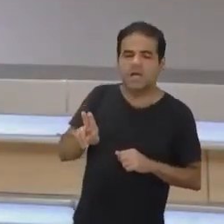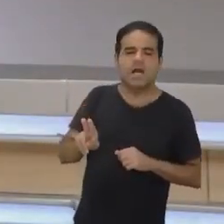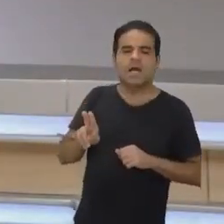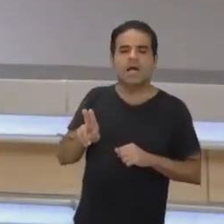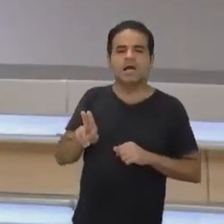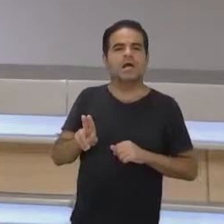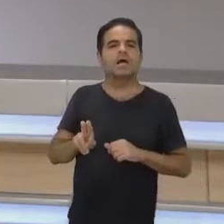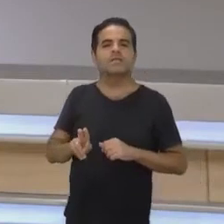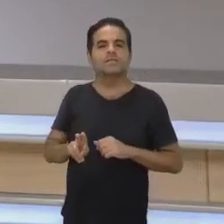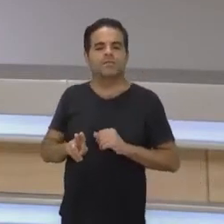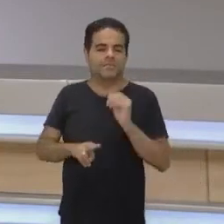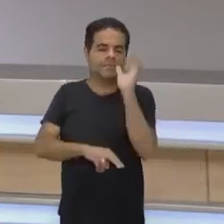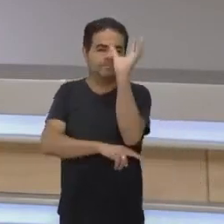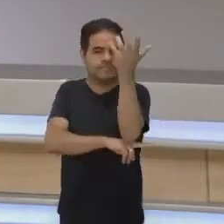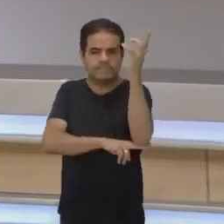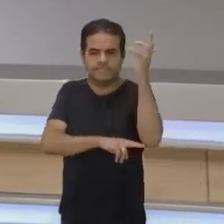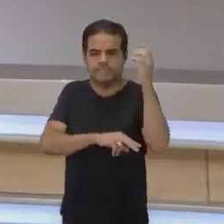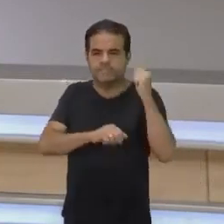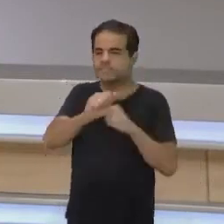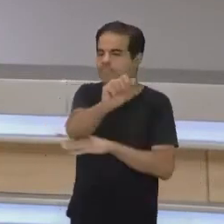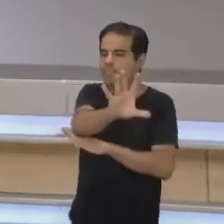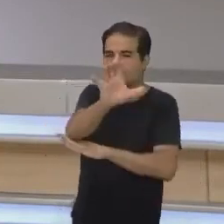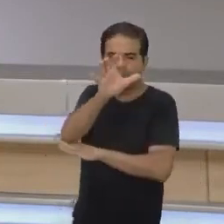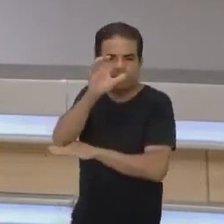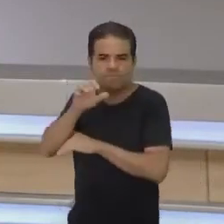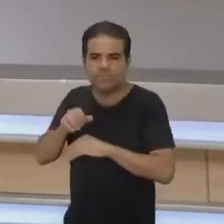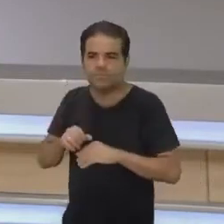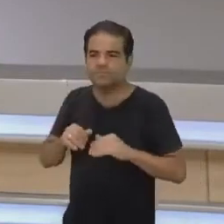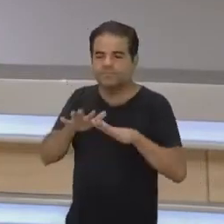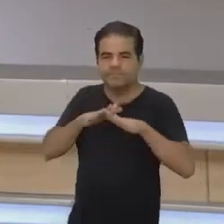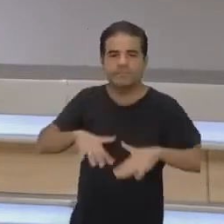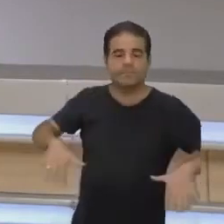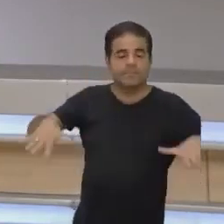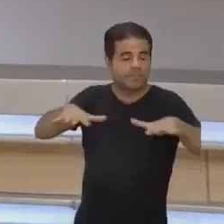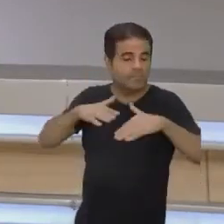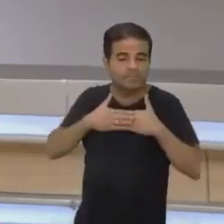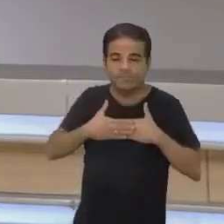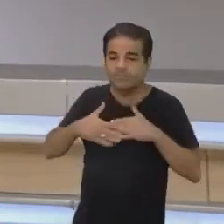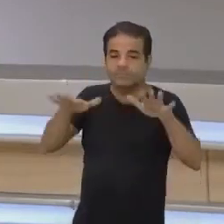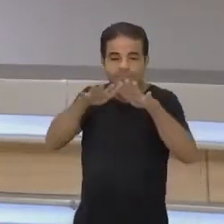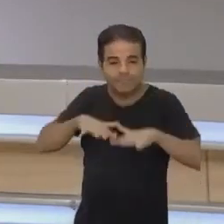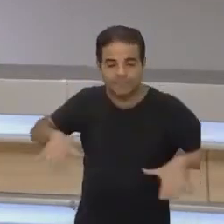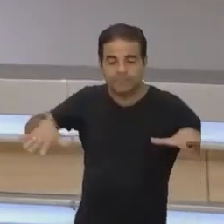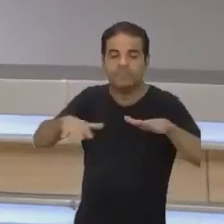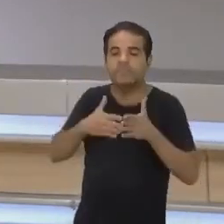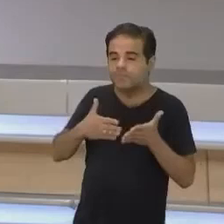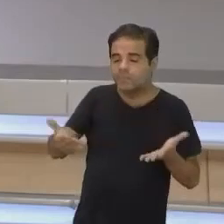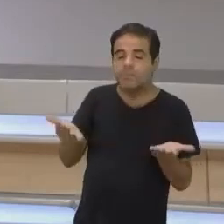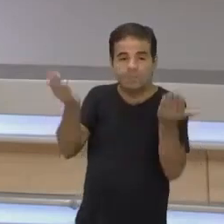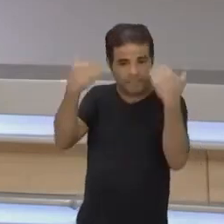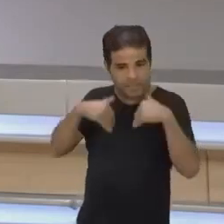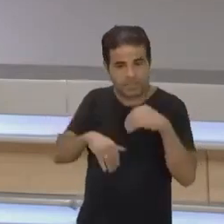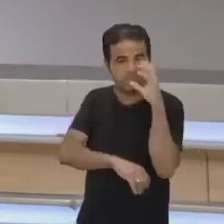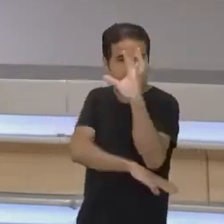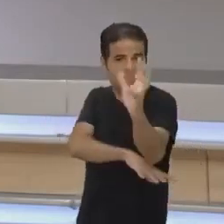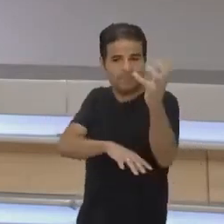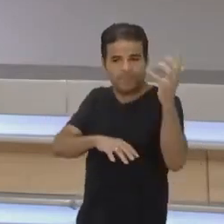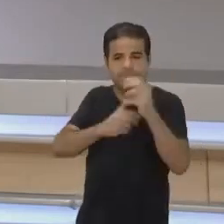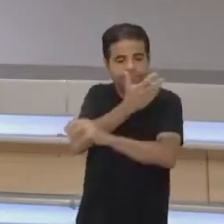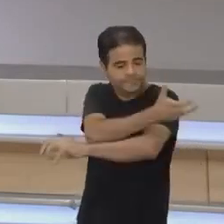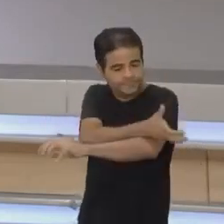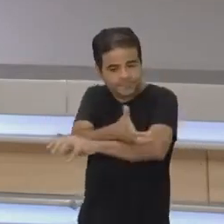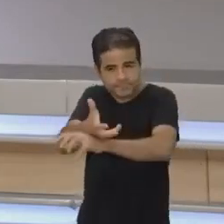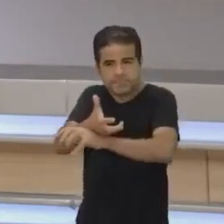né, pela planta. Então, uma parte dessa glicose fica ali armazenada no corpo do vegetal. E aí, quando a gente ingere